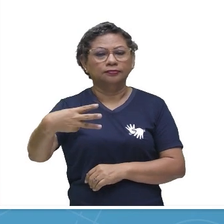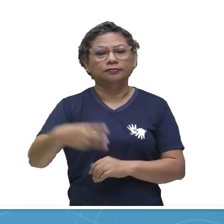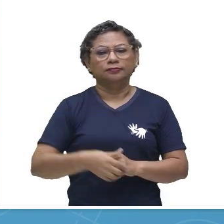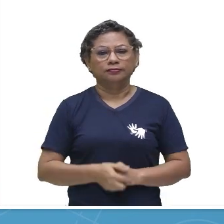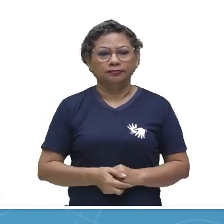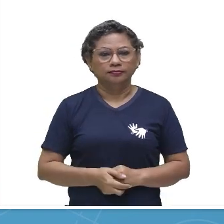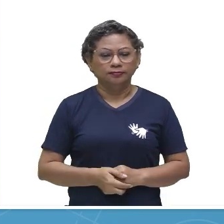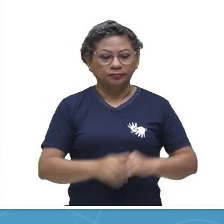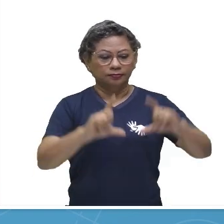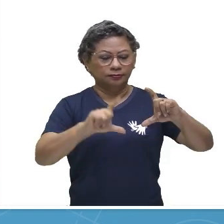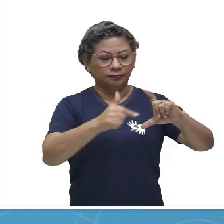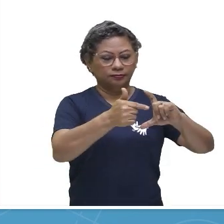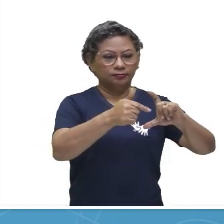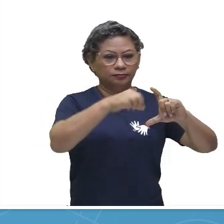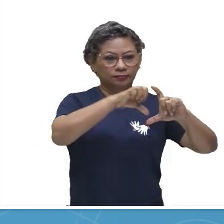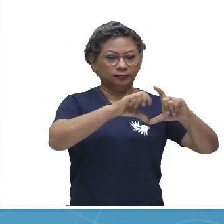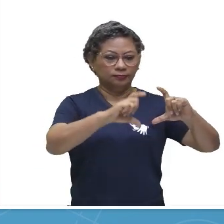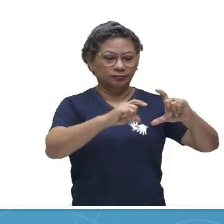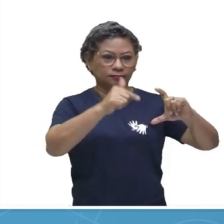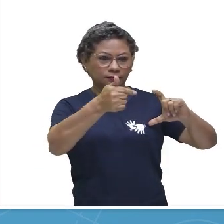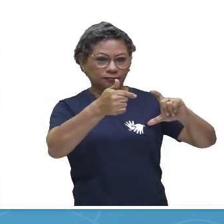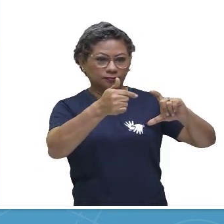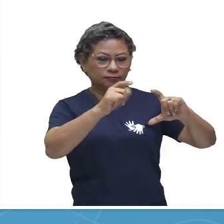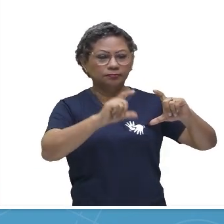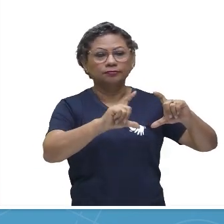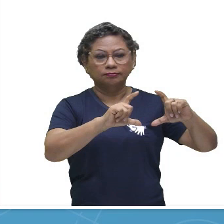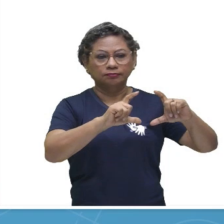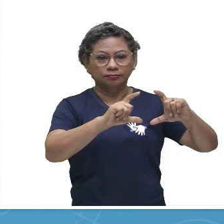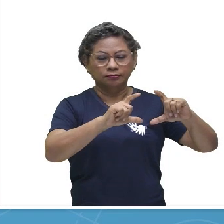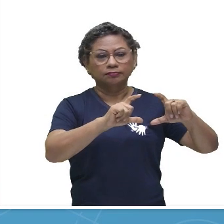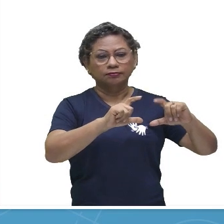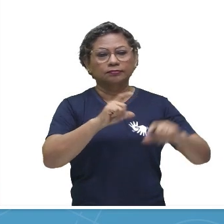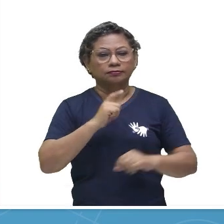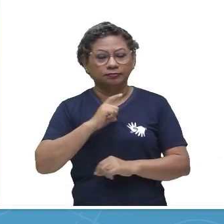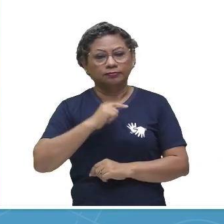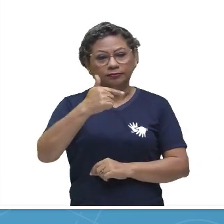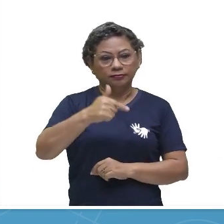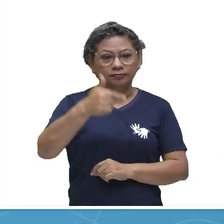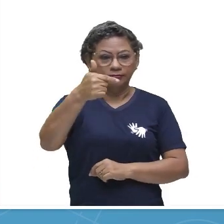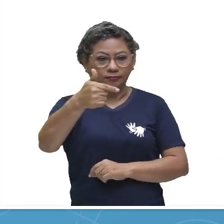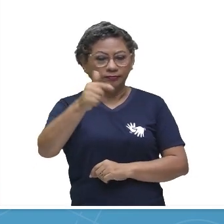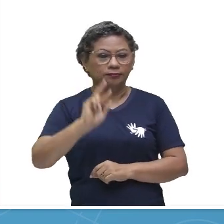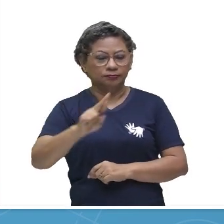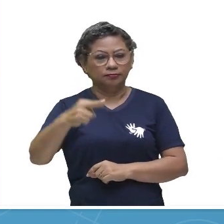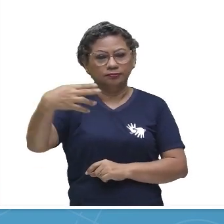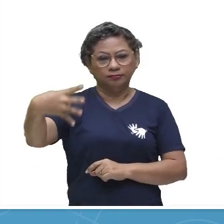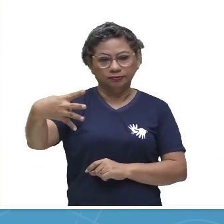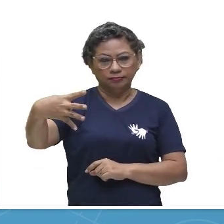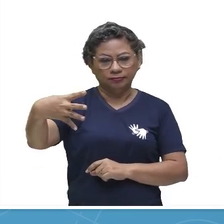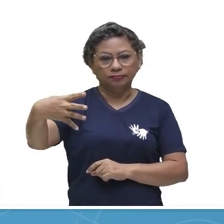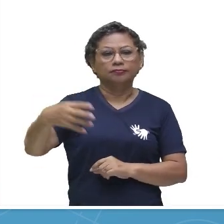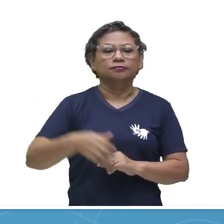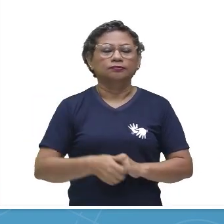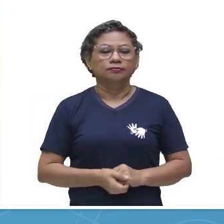2 nonos elevado ao quadrado. Então, 2 ao quadrado, consequentemente, nós vamos ter também 9 ao quadrado, né? Sempre numerador